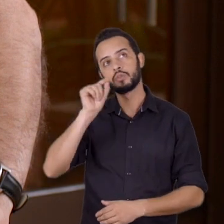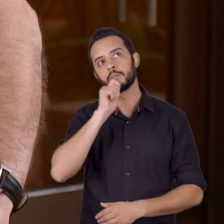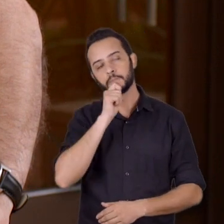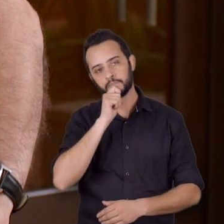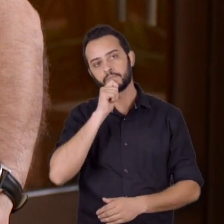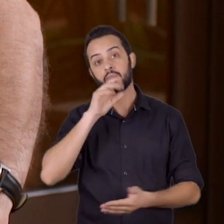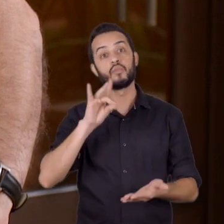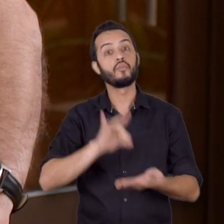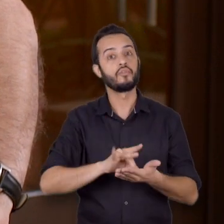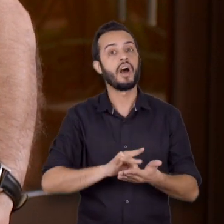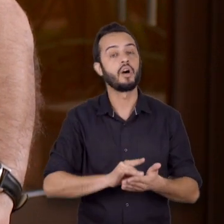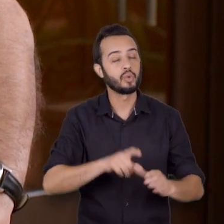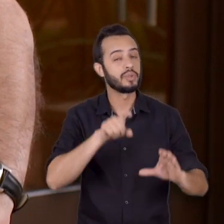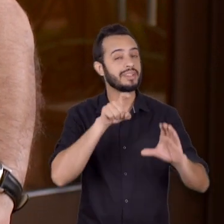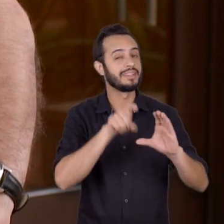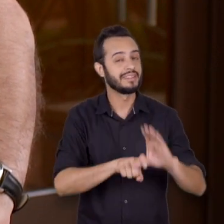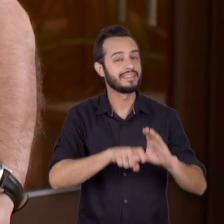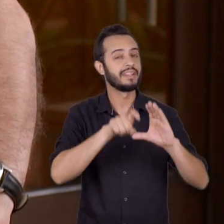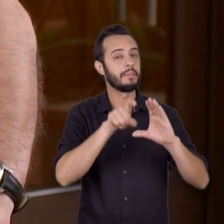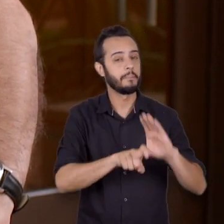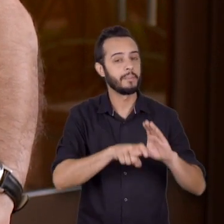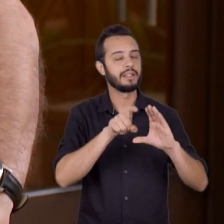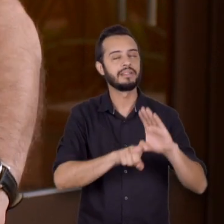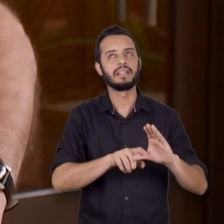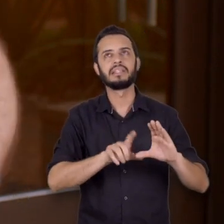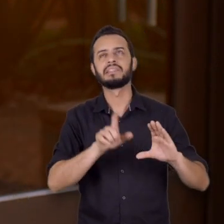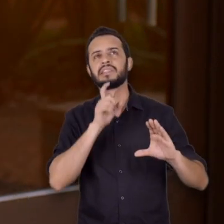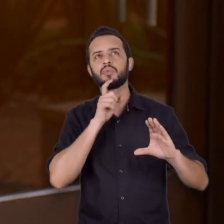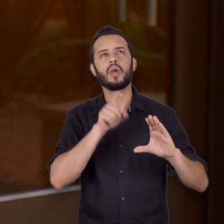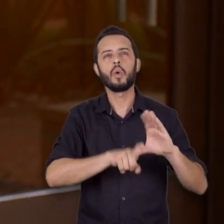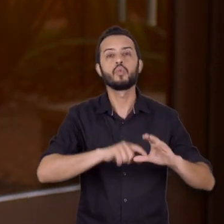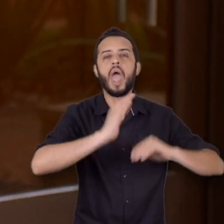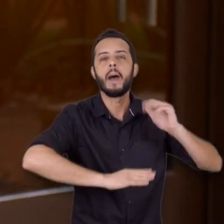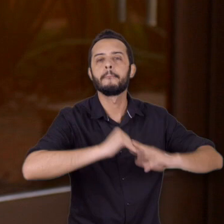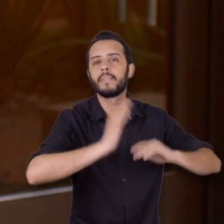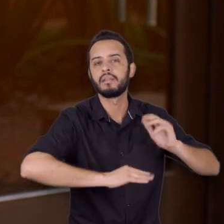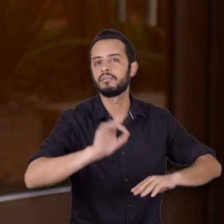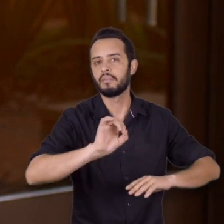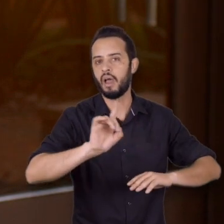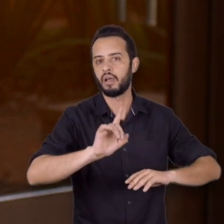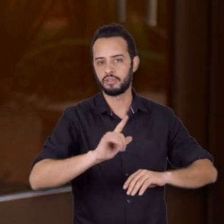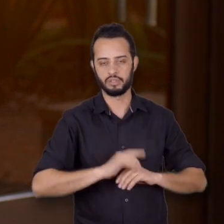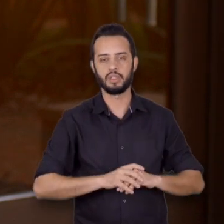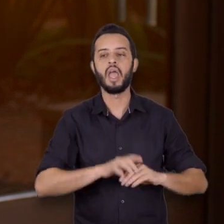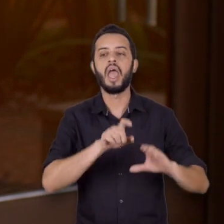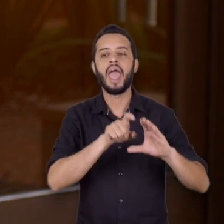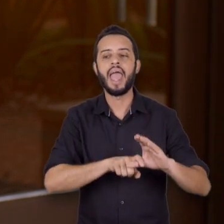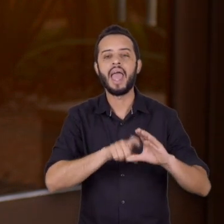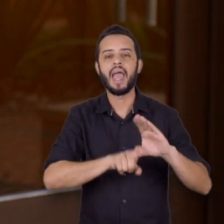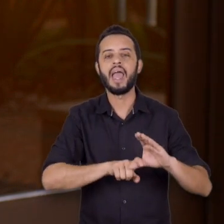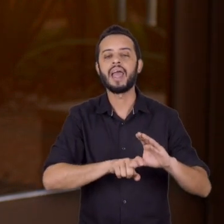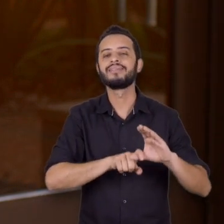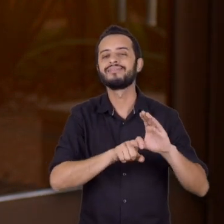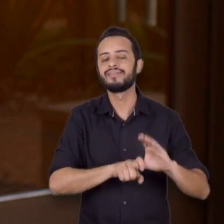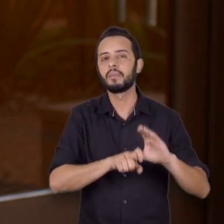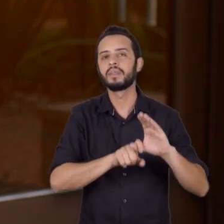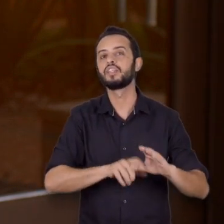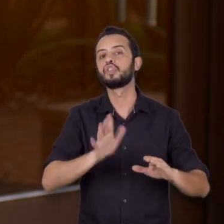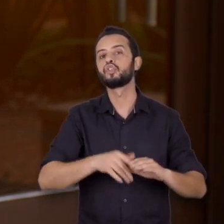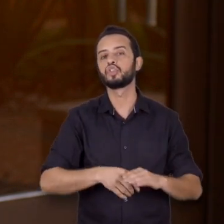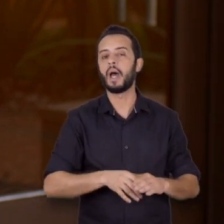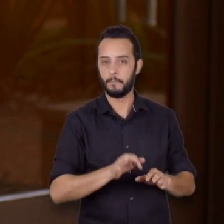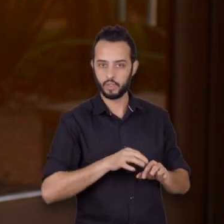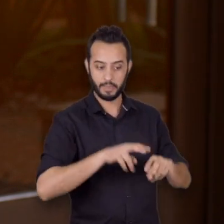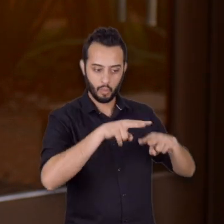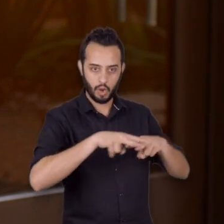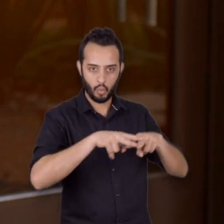de quão dependente, não é só quanta habilidade eu tenho para lidar com a máquina, mas é o quanto eu já deleguei para a